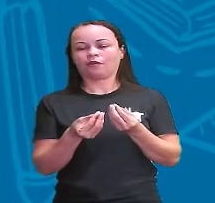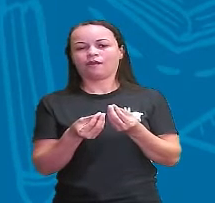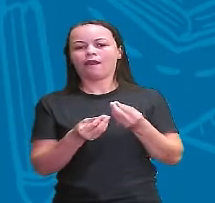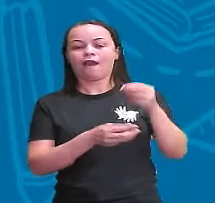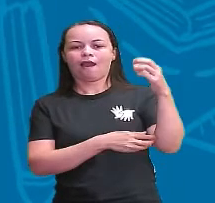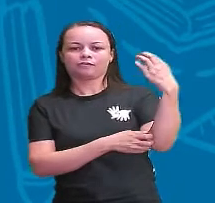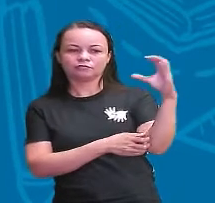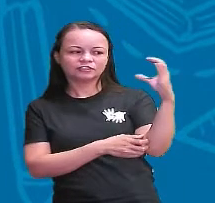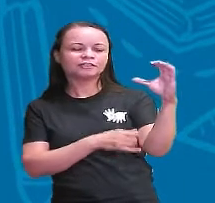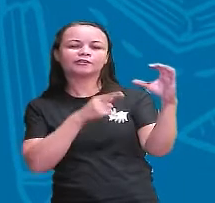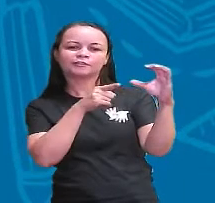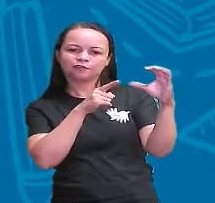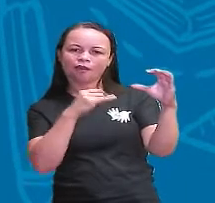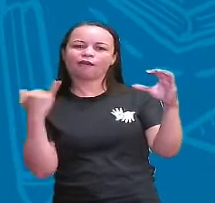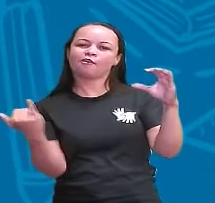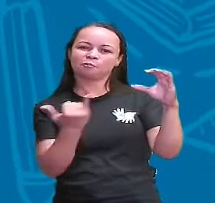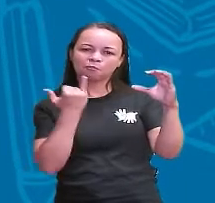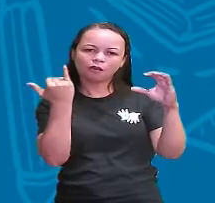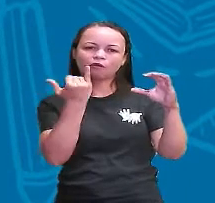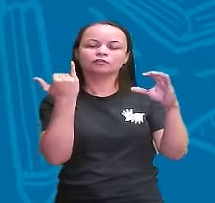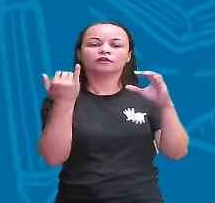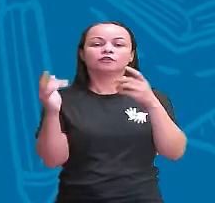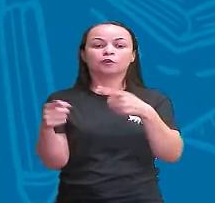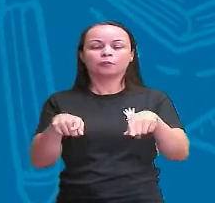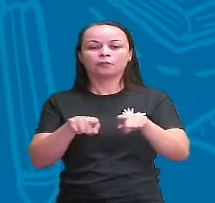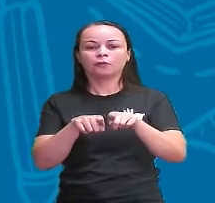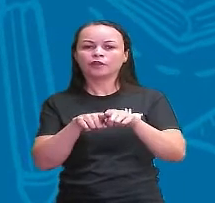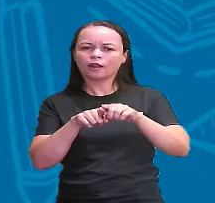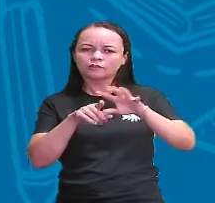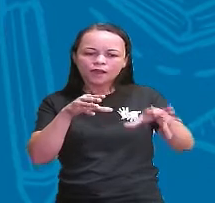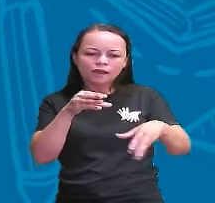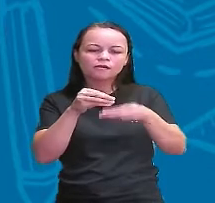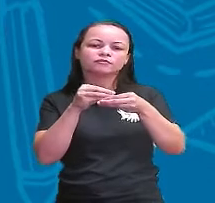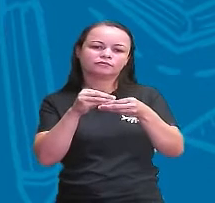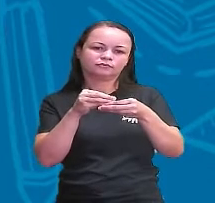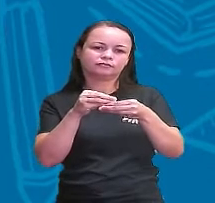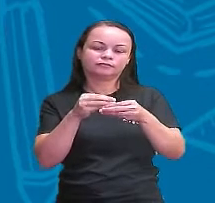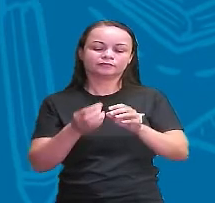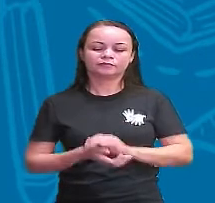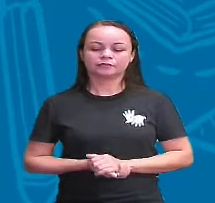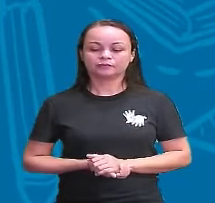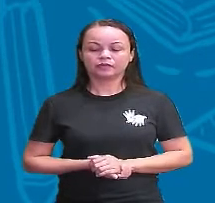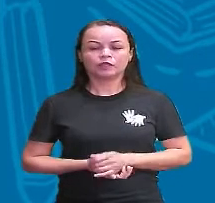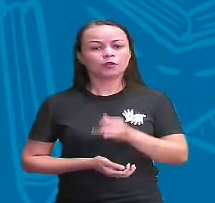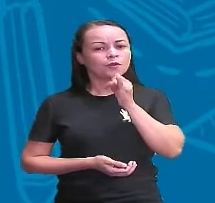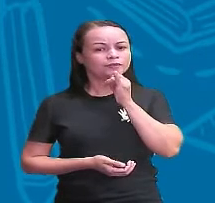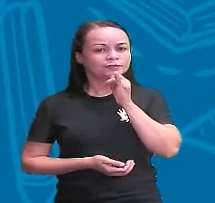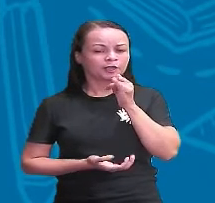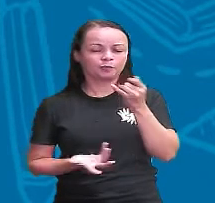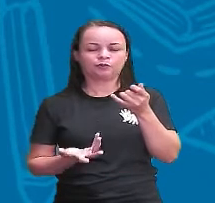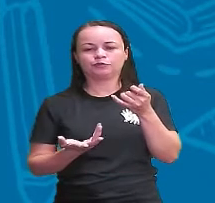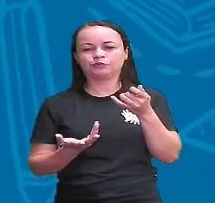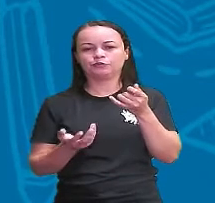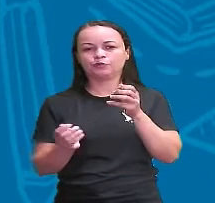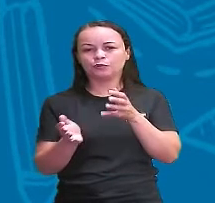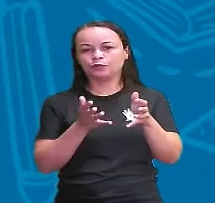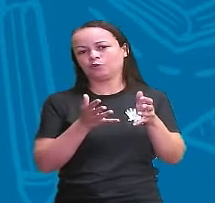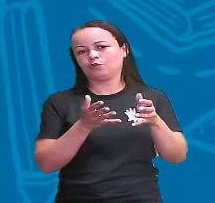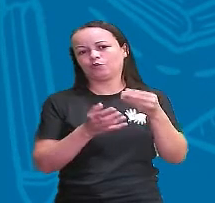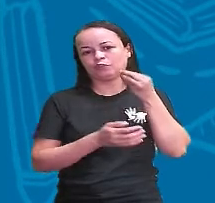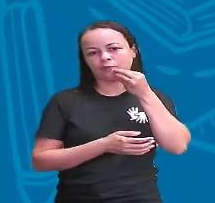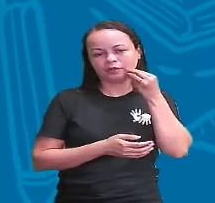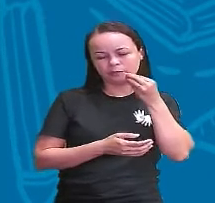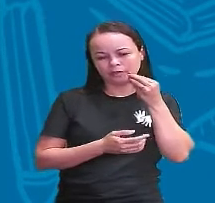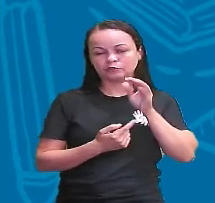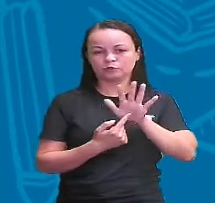ela é importante na nossa vida porque ela está associada, né? E aquele exemplo daquele experimento que eu dei para vocês usando, por exemplo,